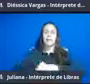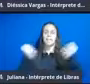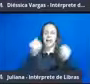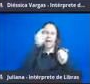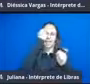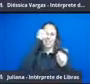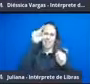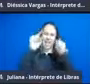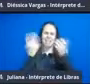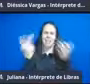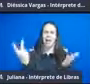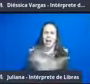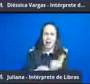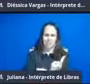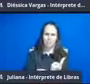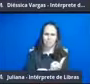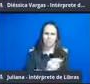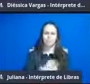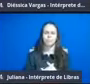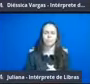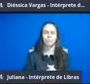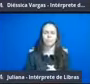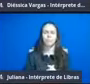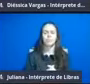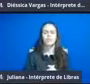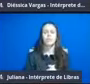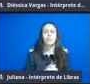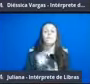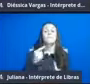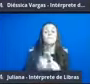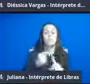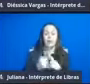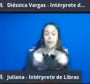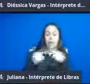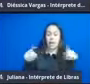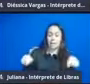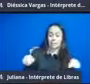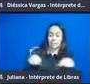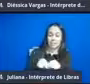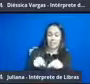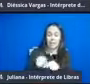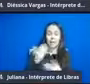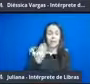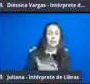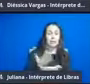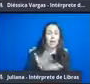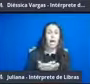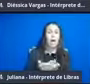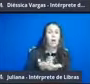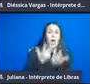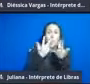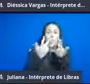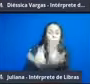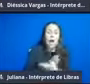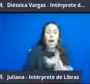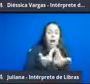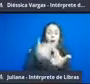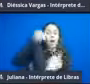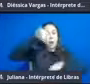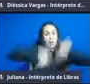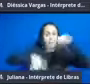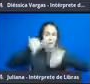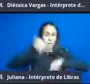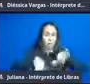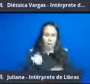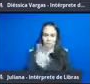A nossa ideia, justamente, que a sala de aula, ela tem que ser um espaço, né, de um laboratório. A gente, enquanto professora, a gente pode